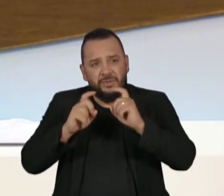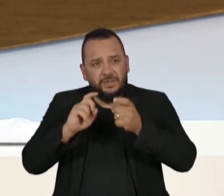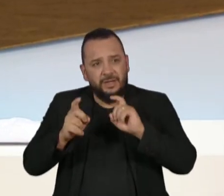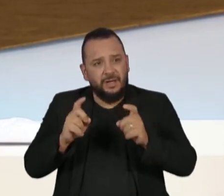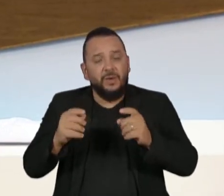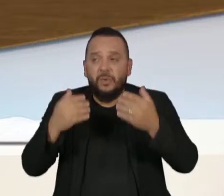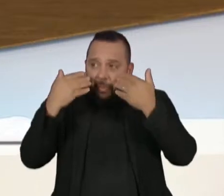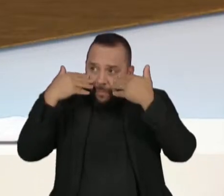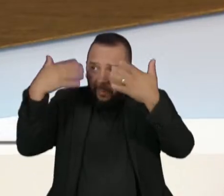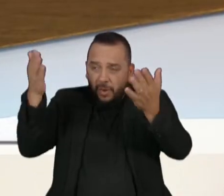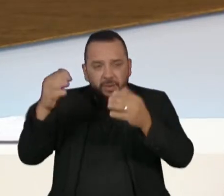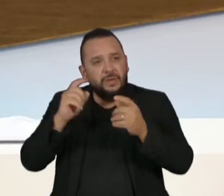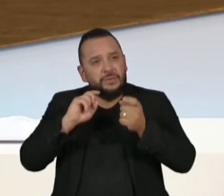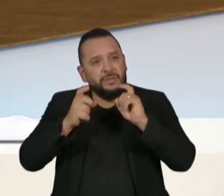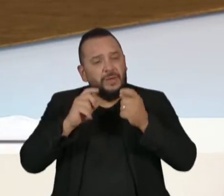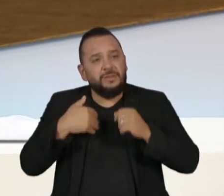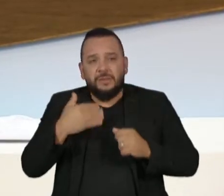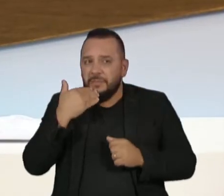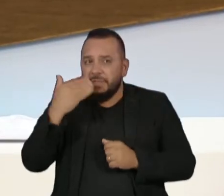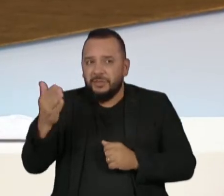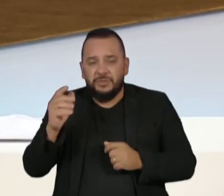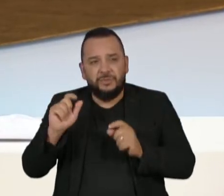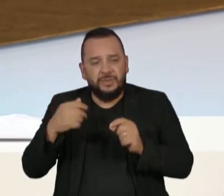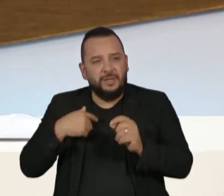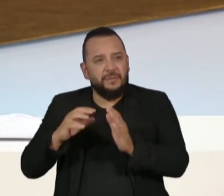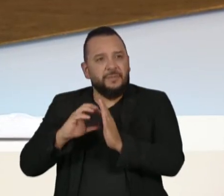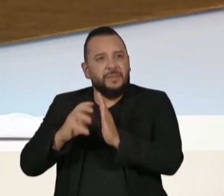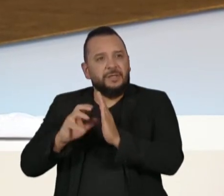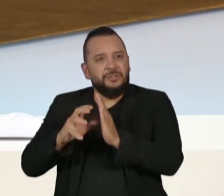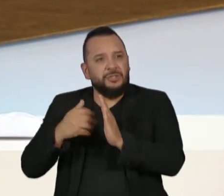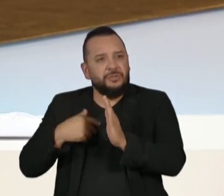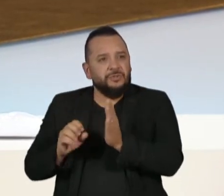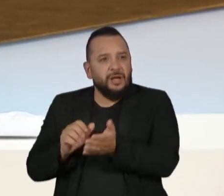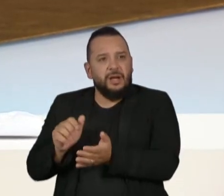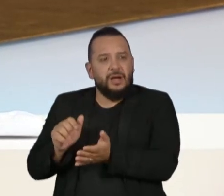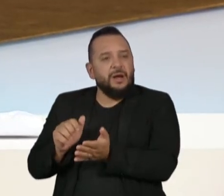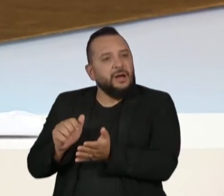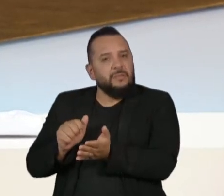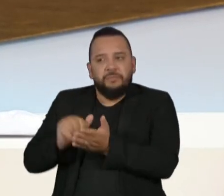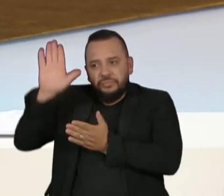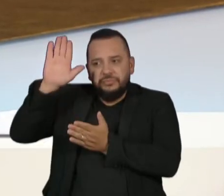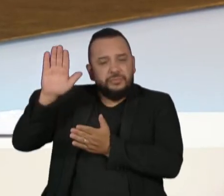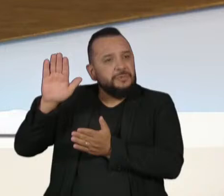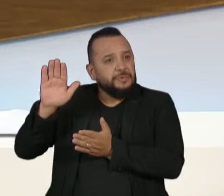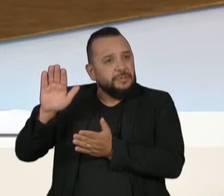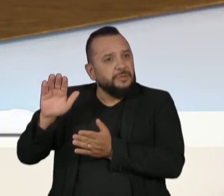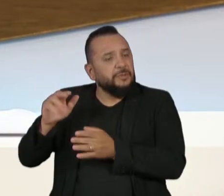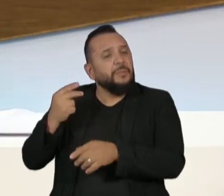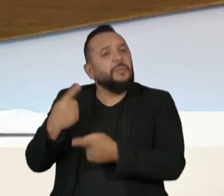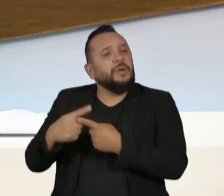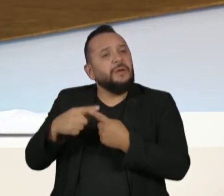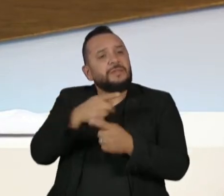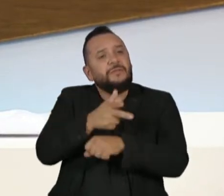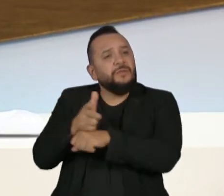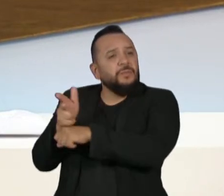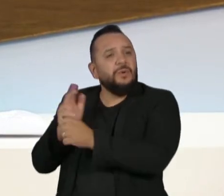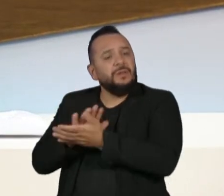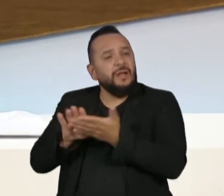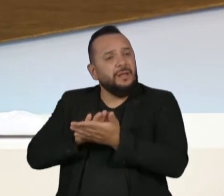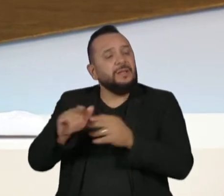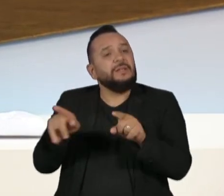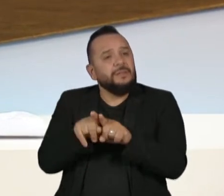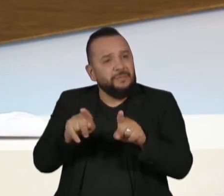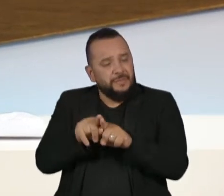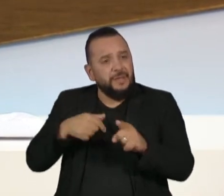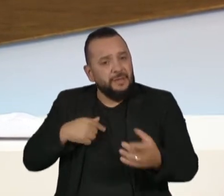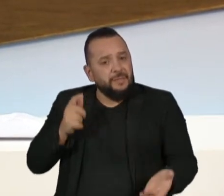senhor teria pedido para o Avalanche deixar o partido já não foi transmitida? E por que esses impulsionamentos anteriores que o senhor disse que